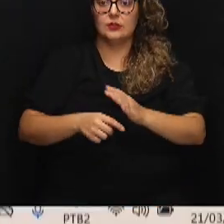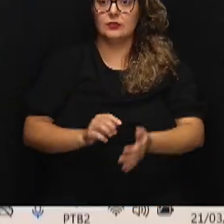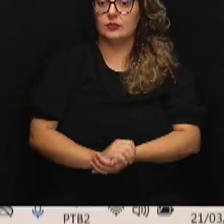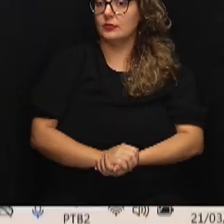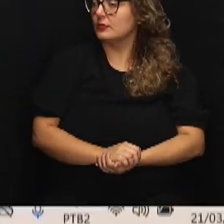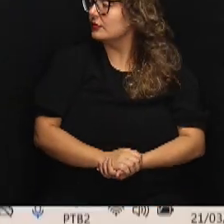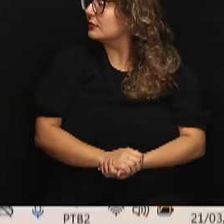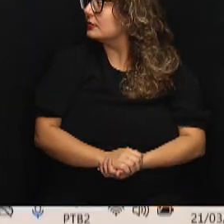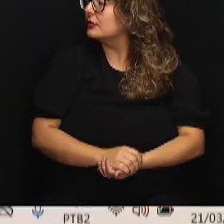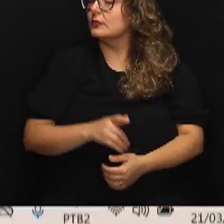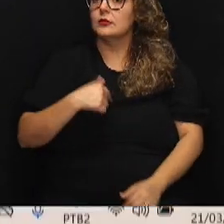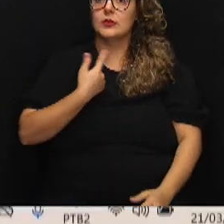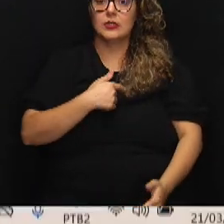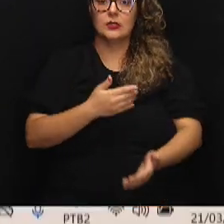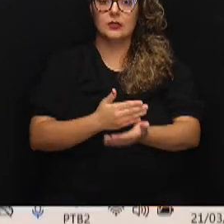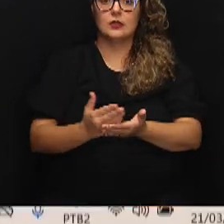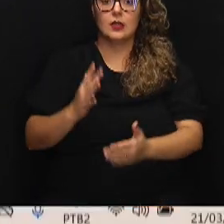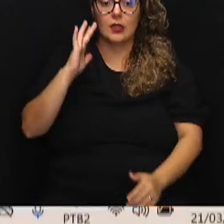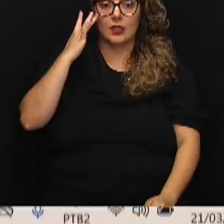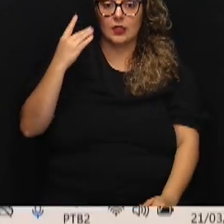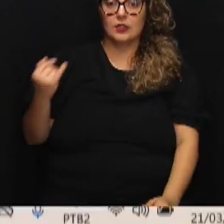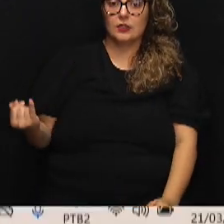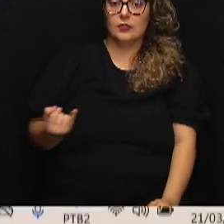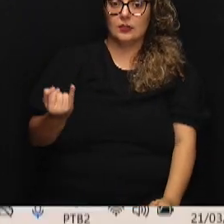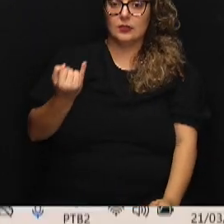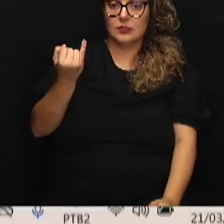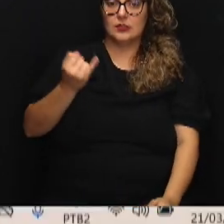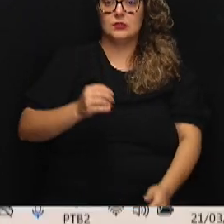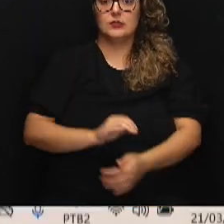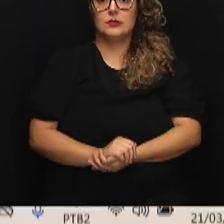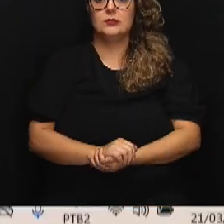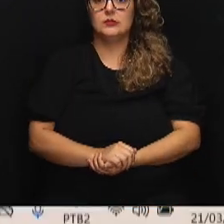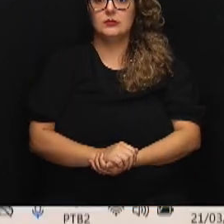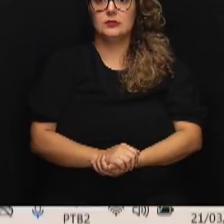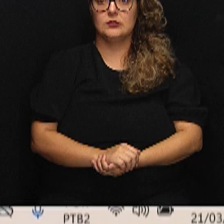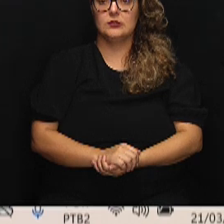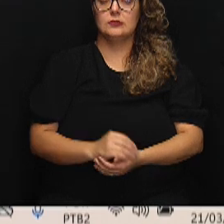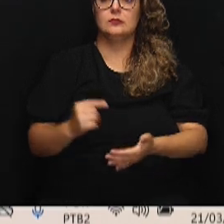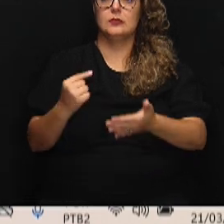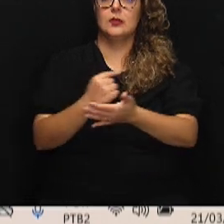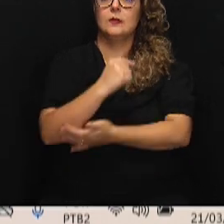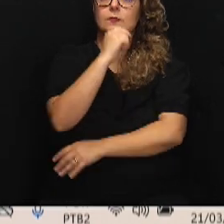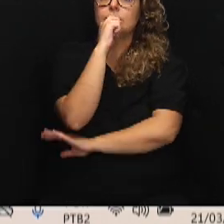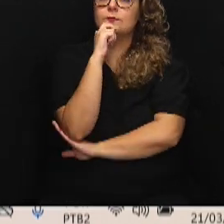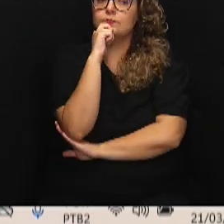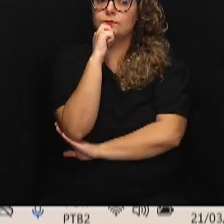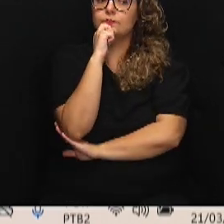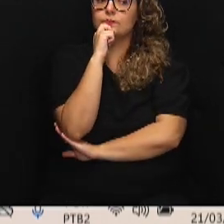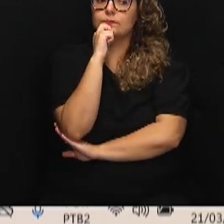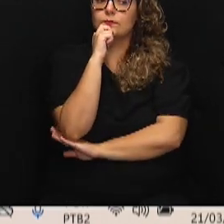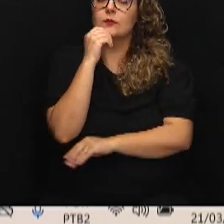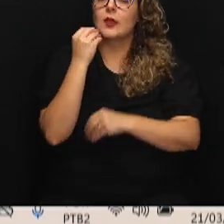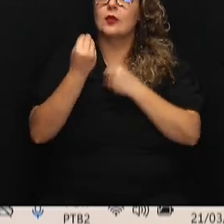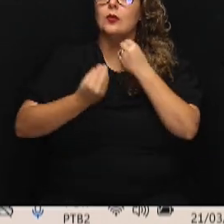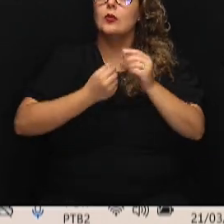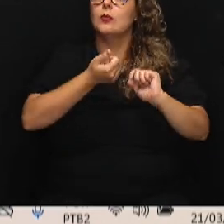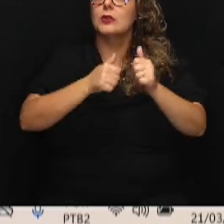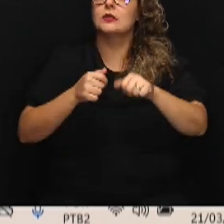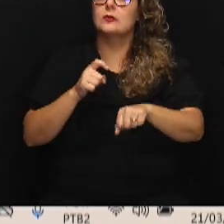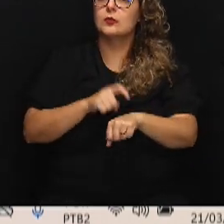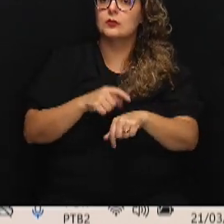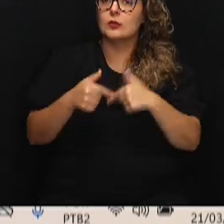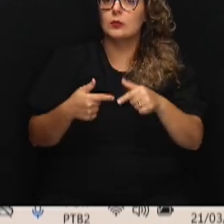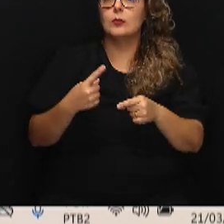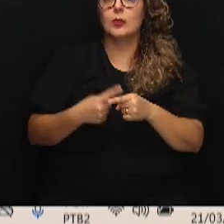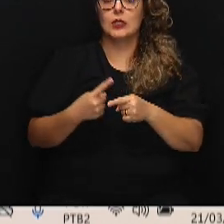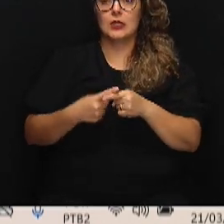gente começar, eu acho que é importante a gente se perguntar como analisar o tempo de trabalho, né? Por quê? Porque